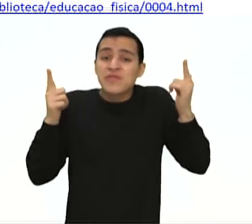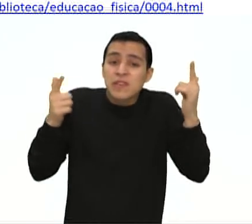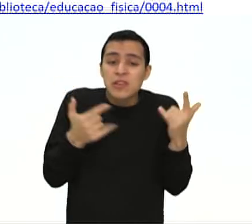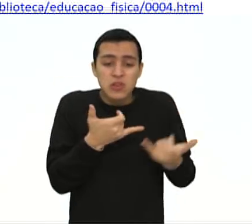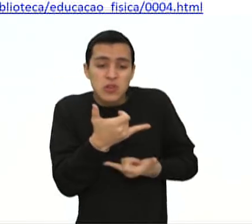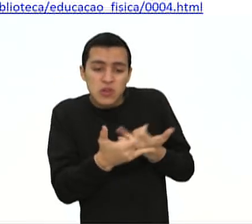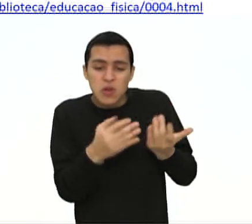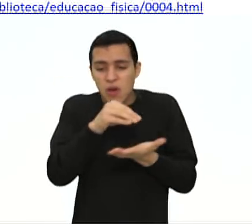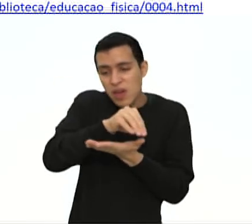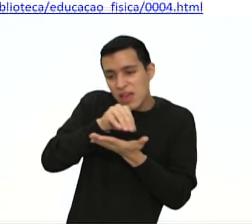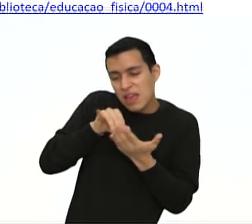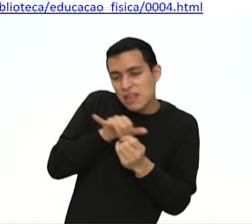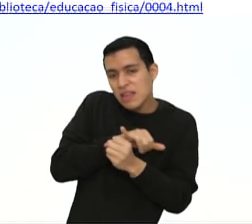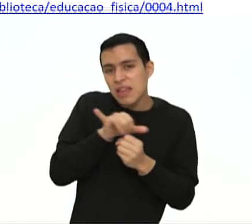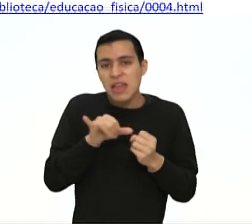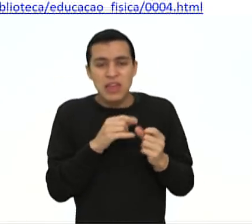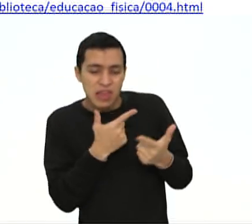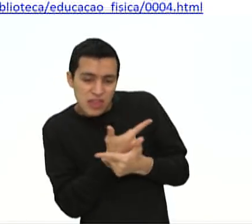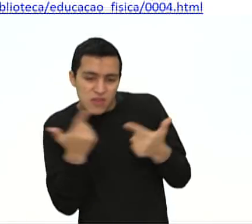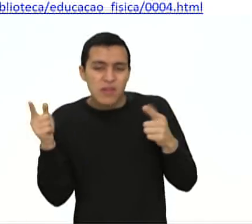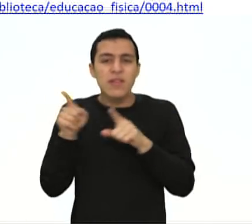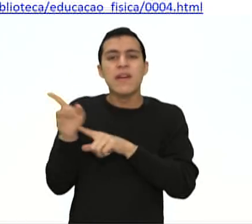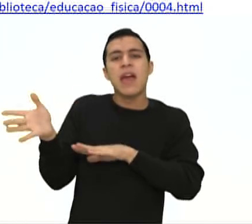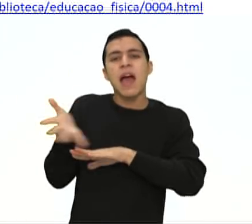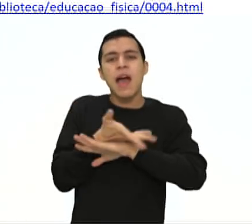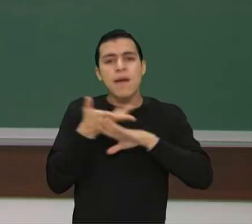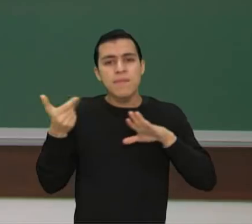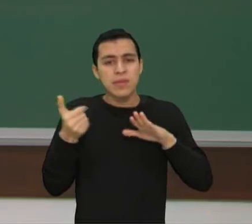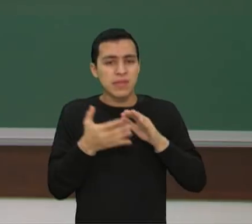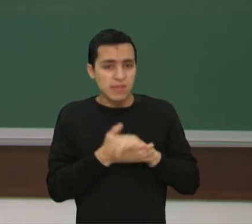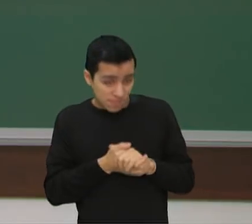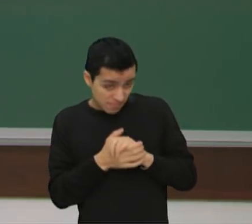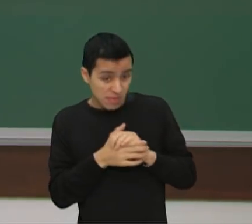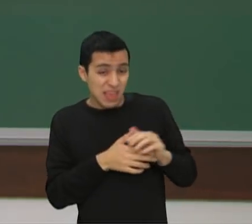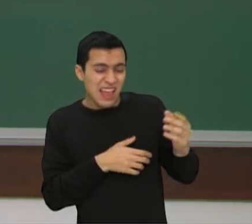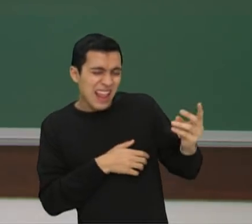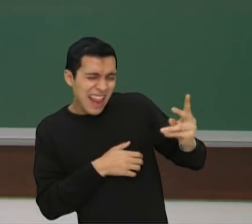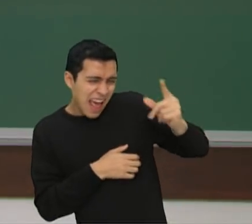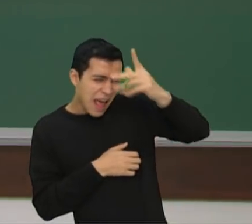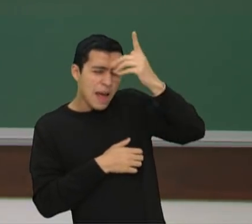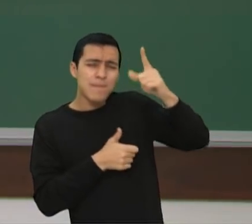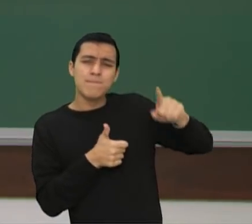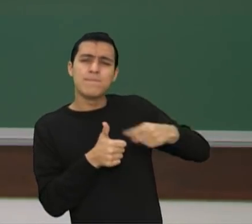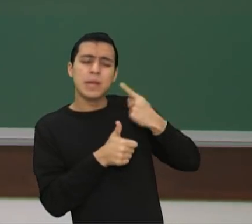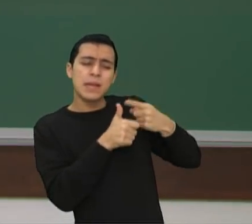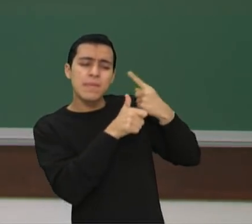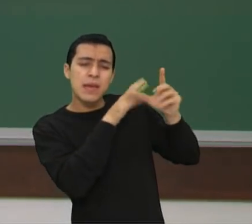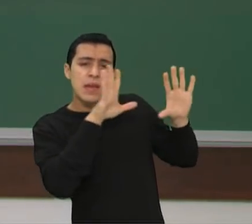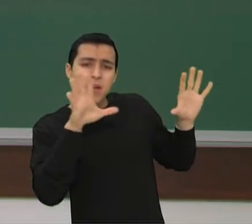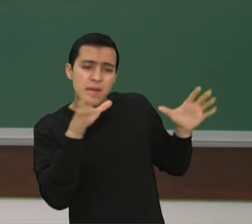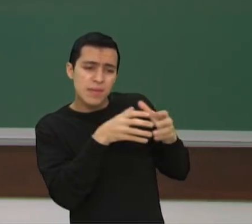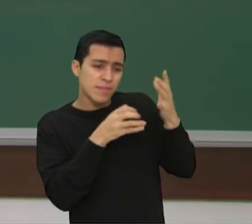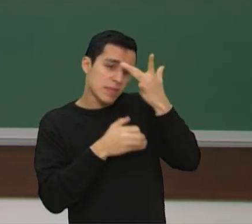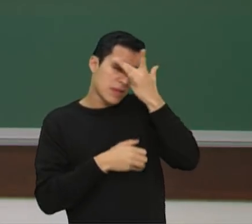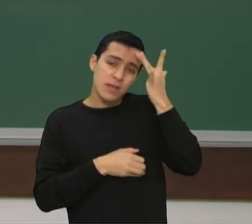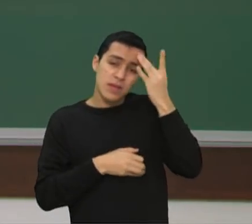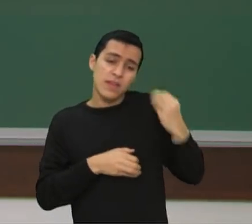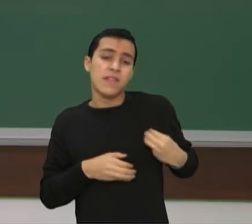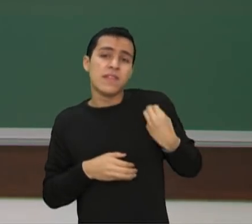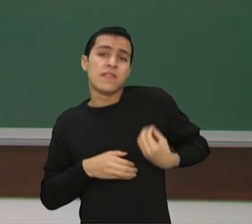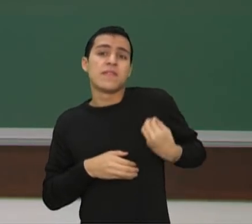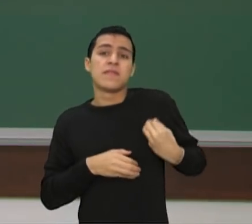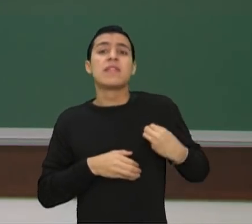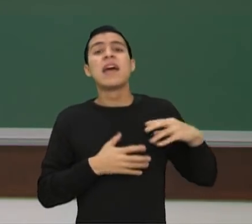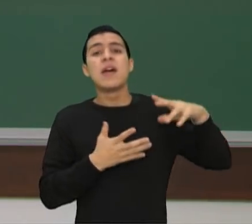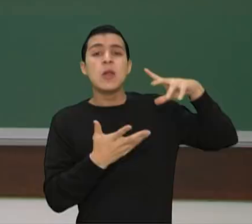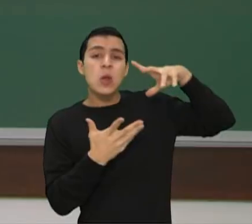sorte, raciocínio e habilidades. Então, os primeiros habitantes, né? A gente já viu lá os primeiros habitantes do